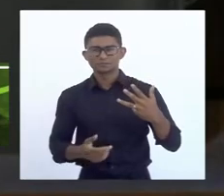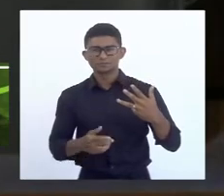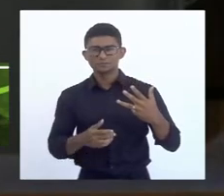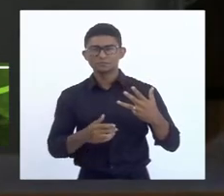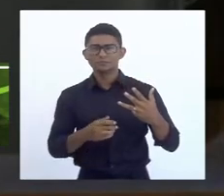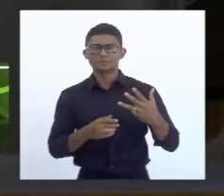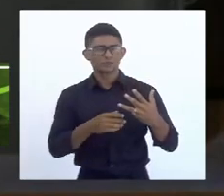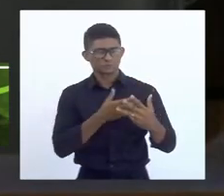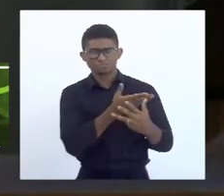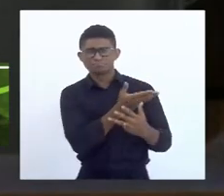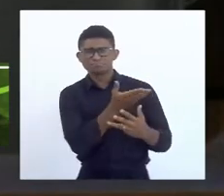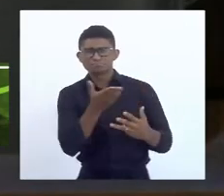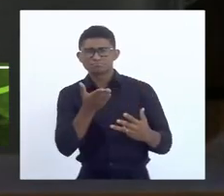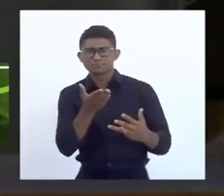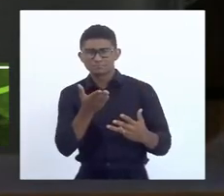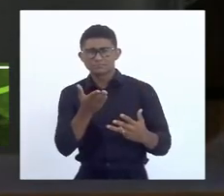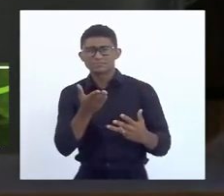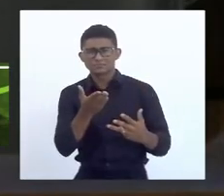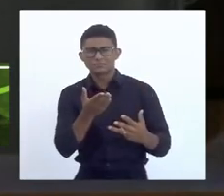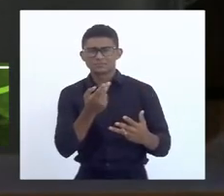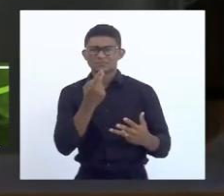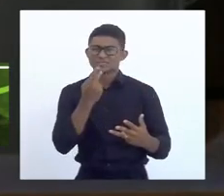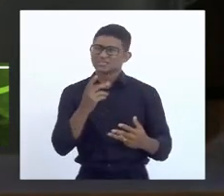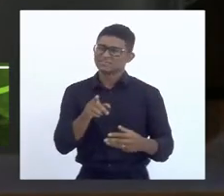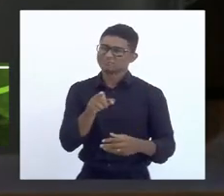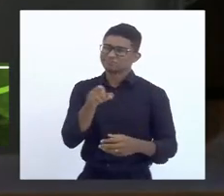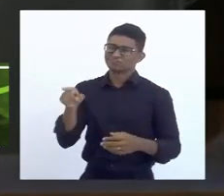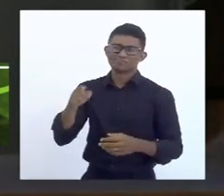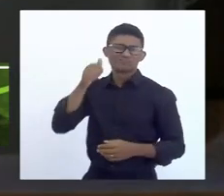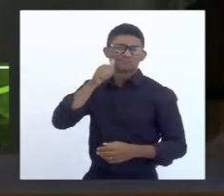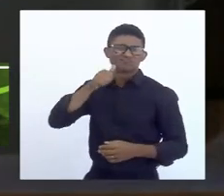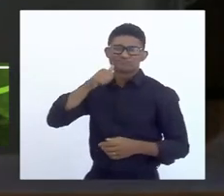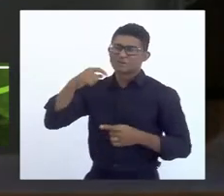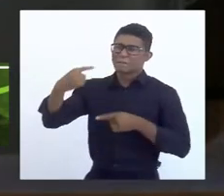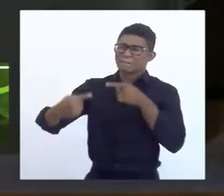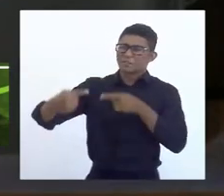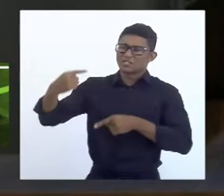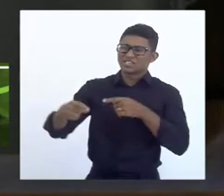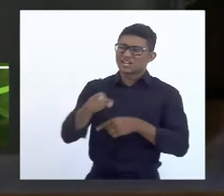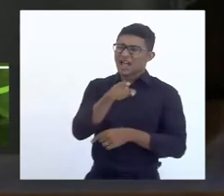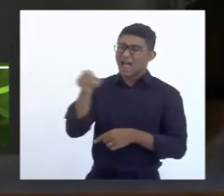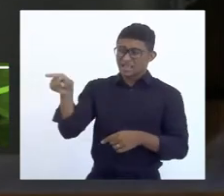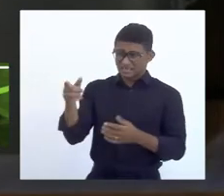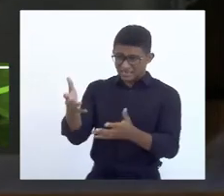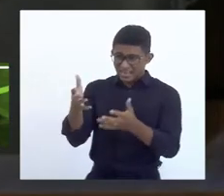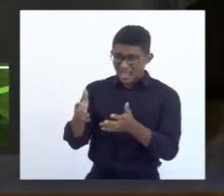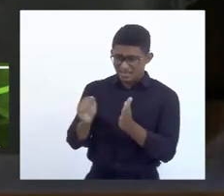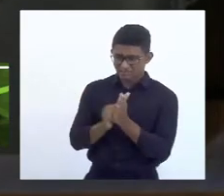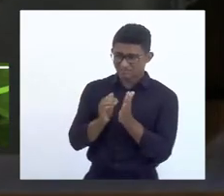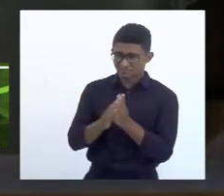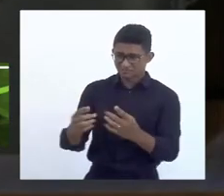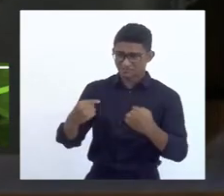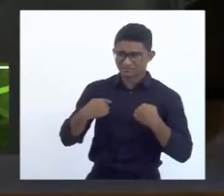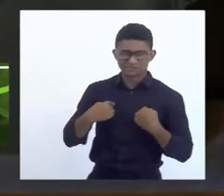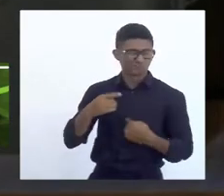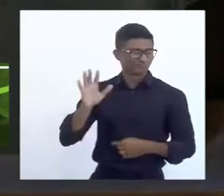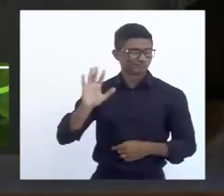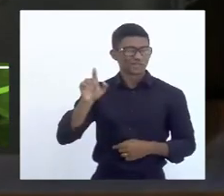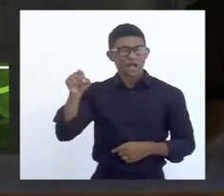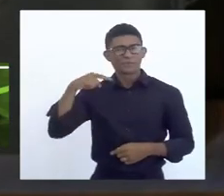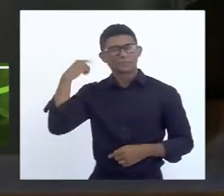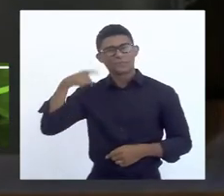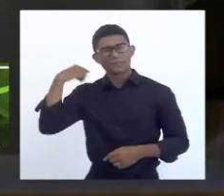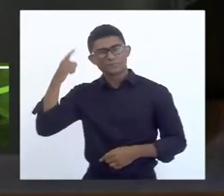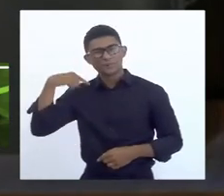descredibilidade. Nós somos desacreditadas no momento que queremos denunciar. Nós somos taxadas de